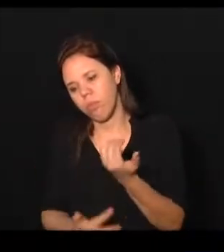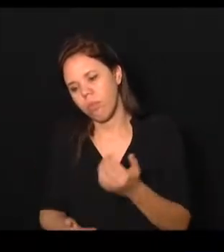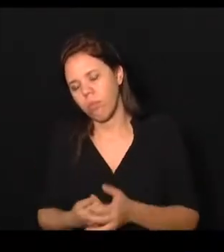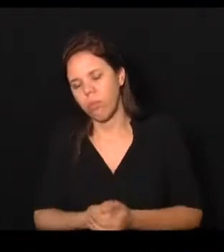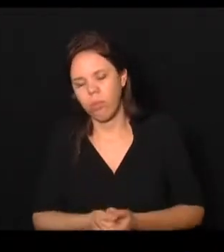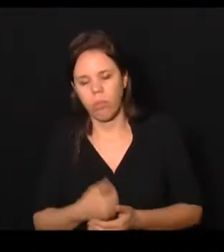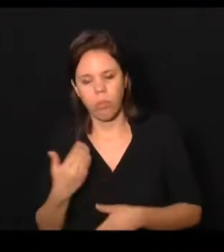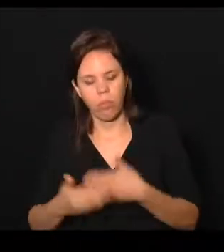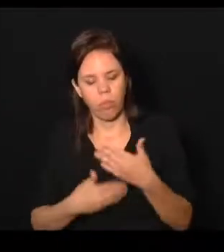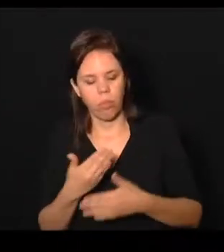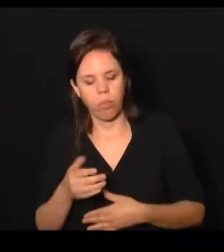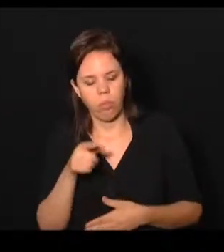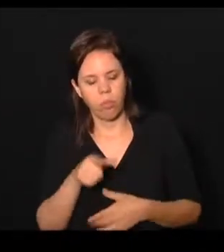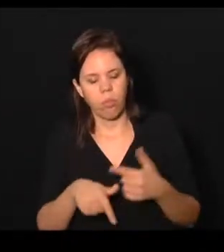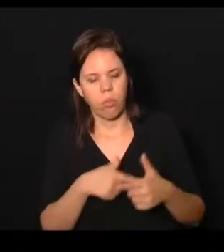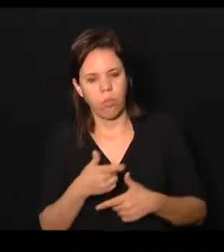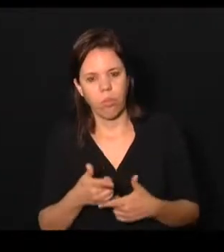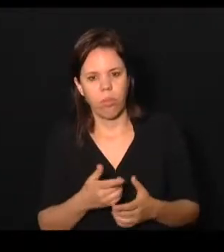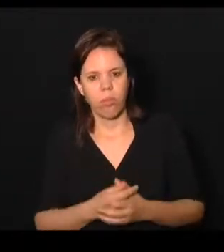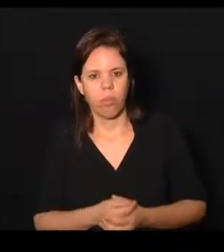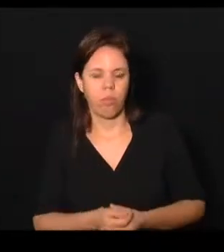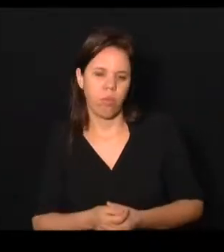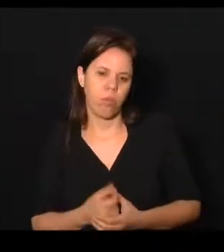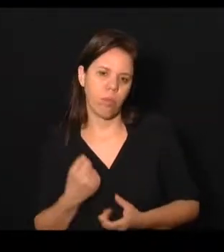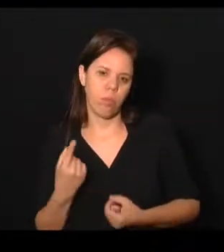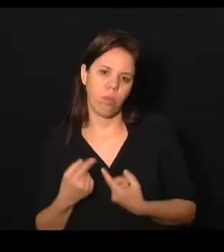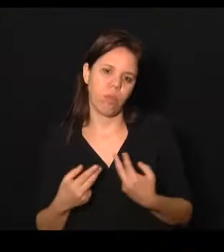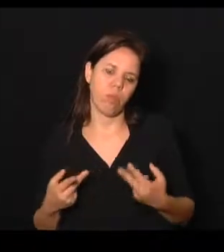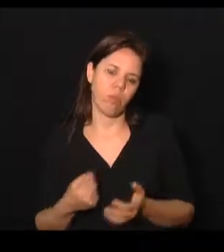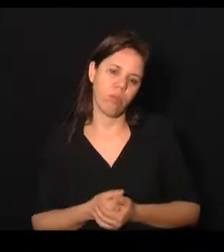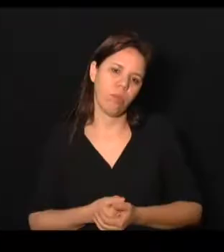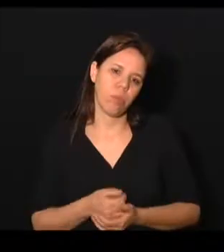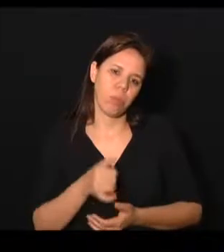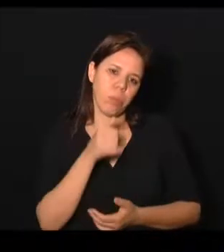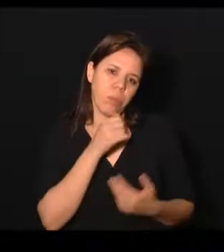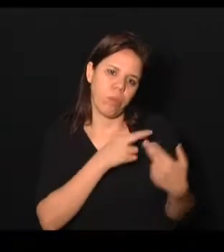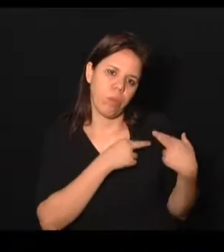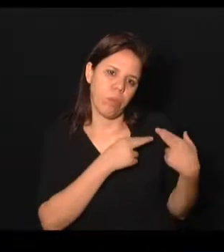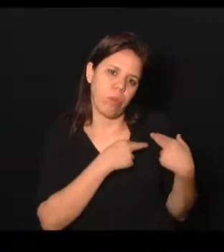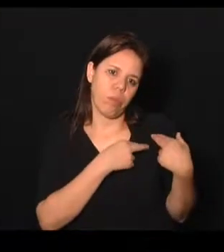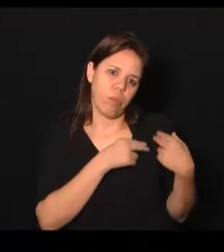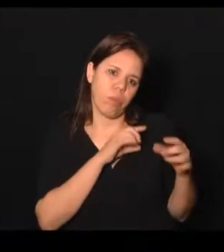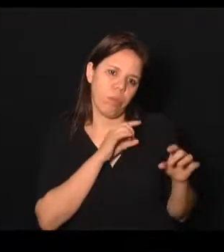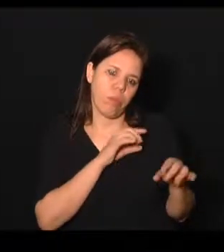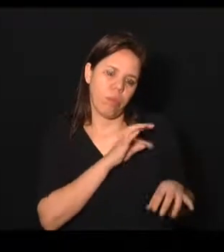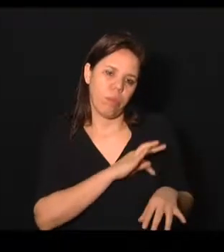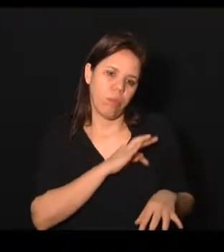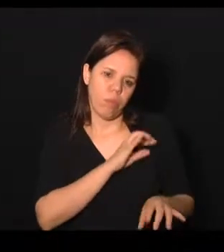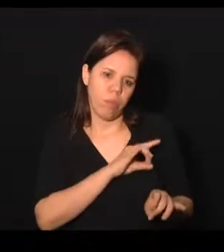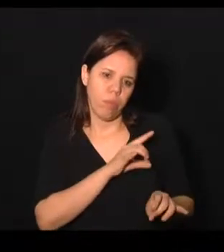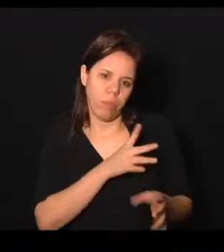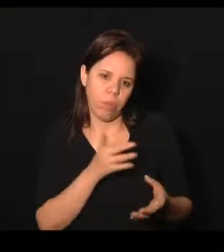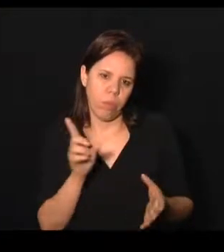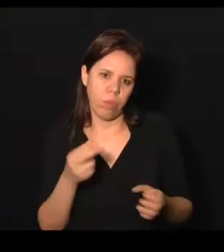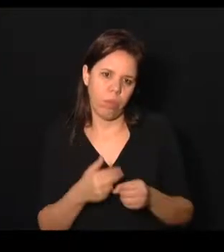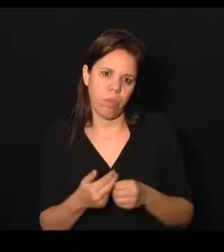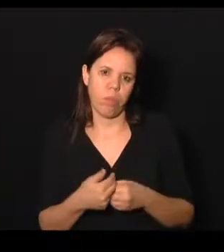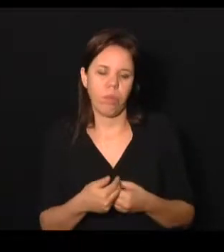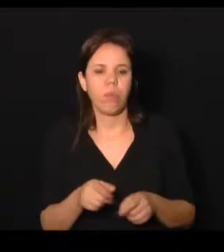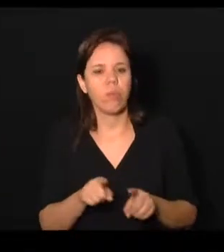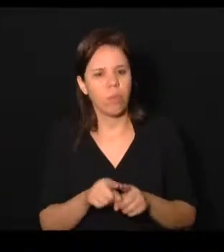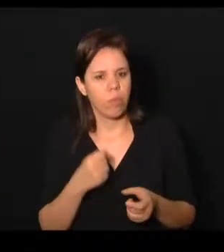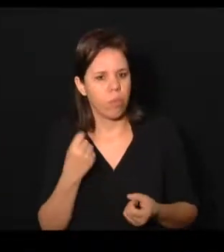o dia a dia do banco de sangue. E aí tem algumas questões, por exemplo, o responsável técnico lá do Hemocentro da Unicamp, ele tem